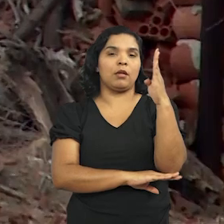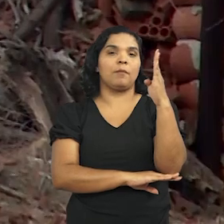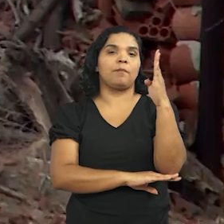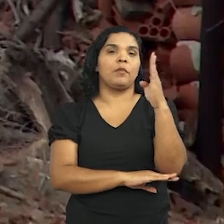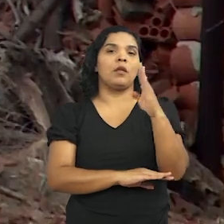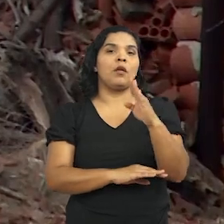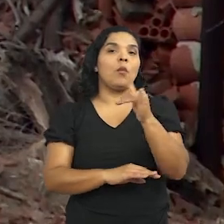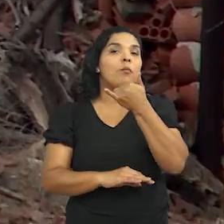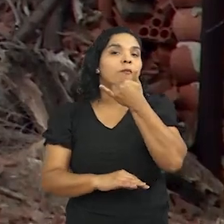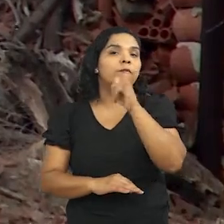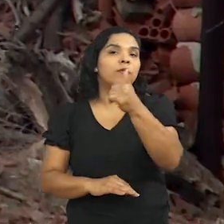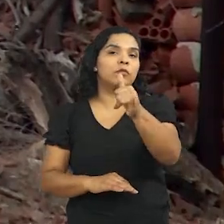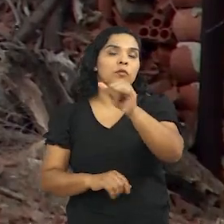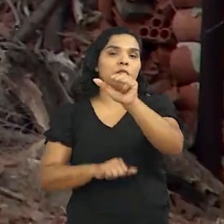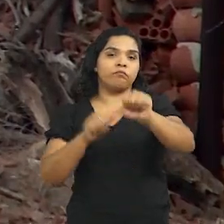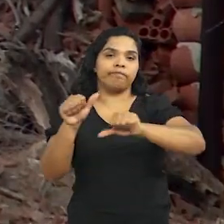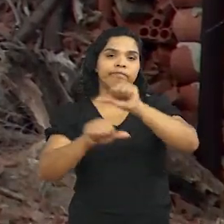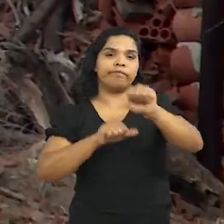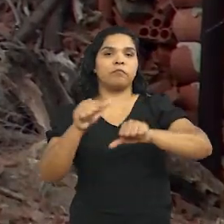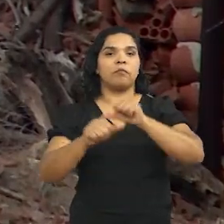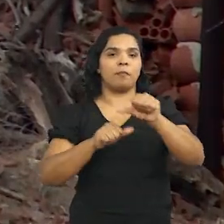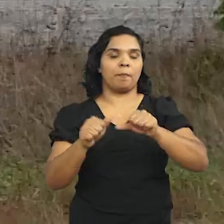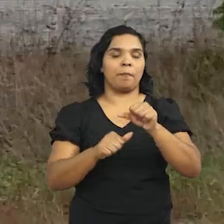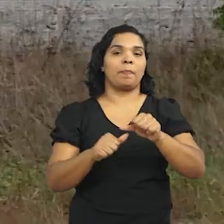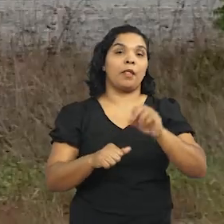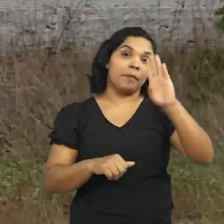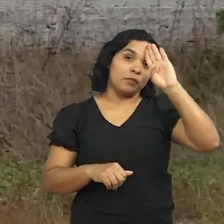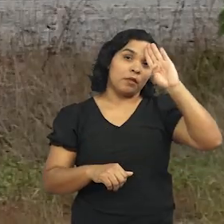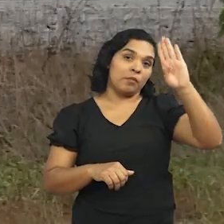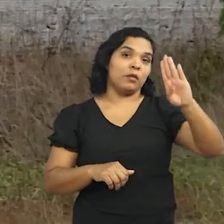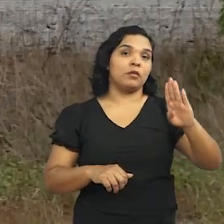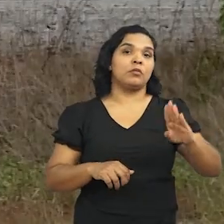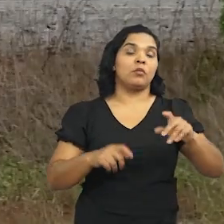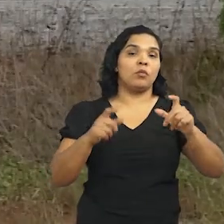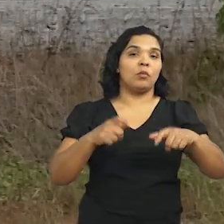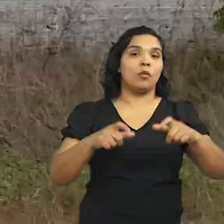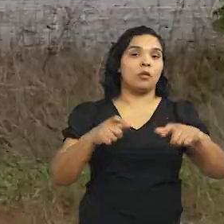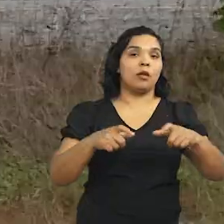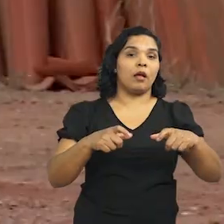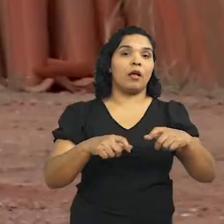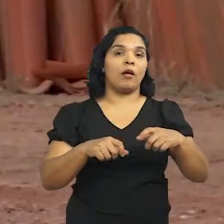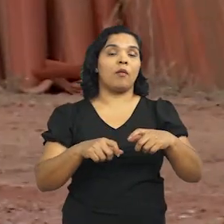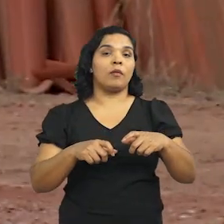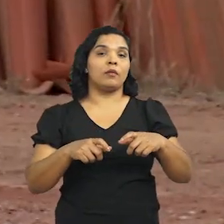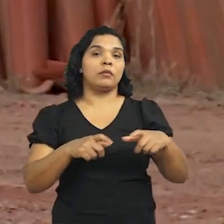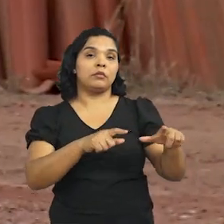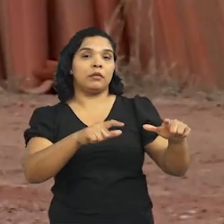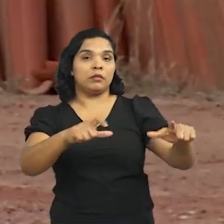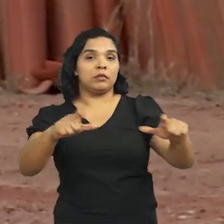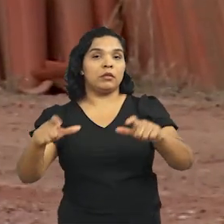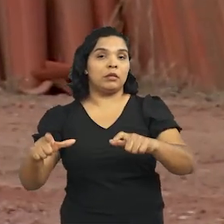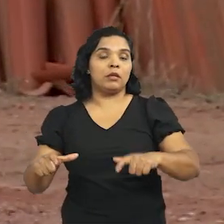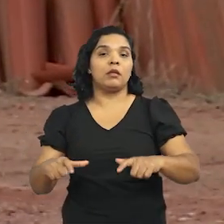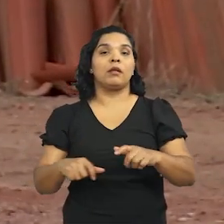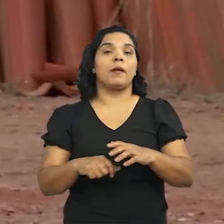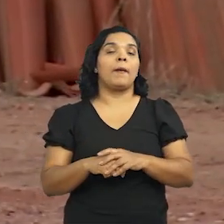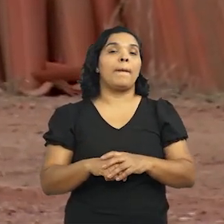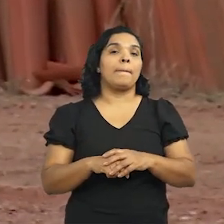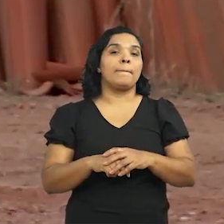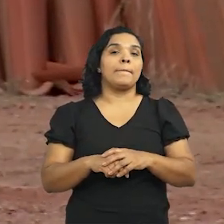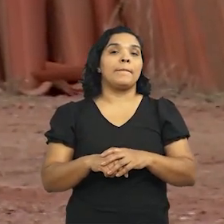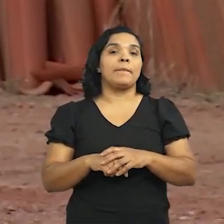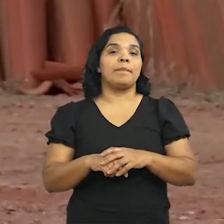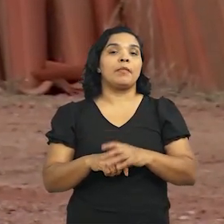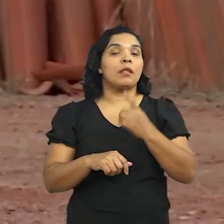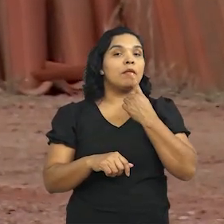madeira, chamada de lenha, né, como fonte de energia. Principalmente o setor de cerâmica vermelha, mas não só a cerâmica,